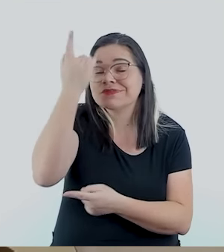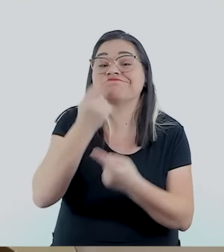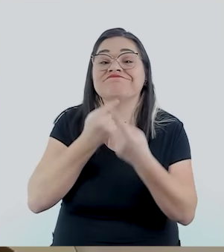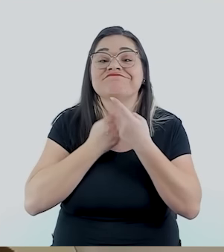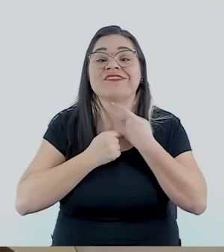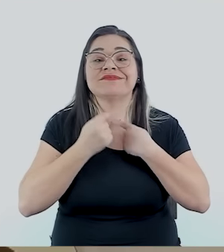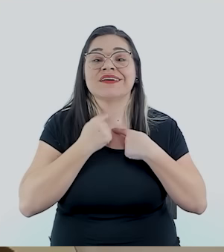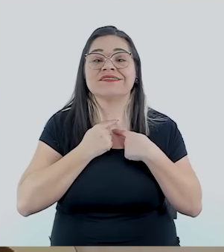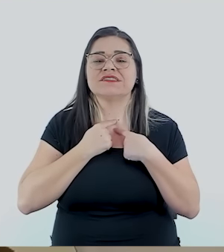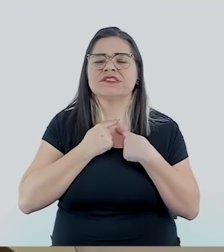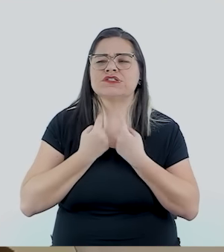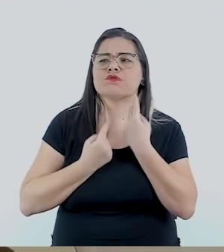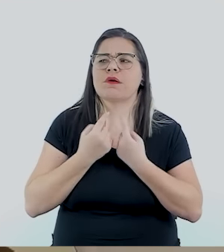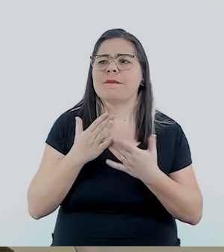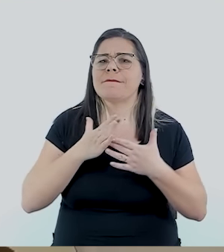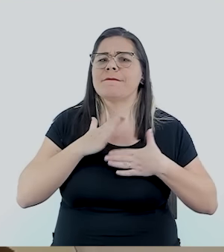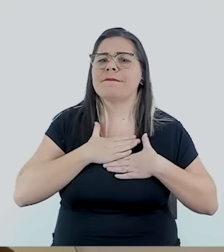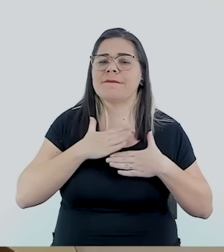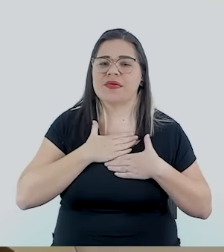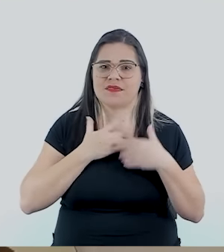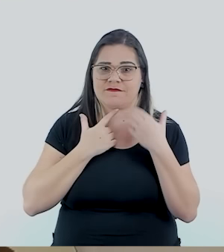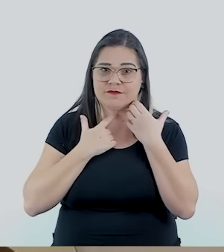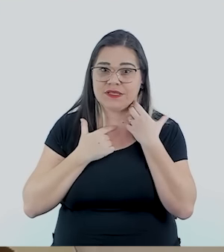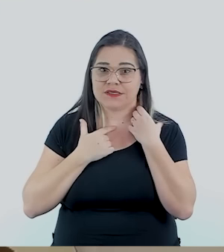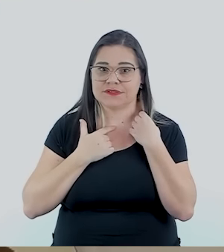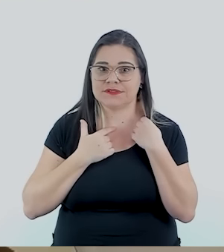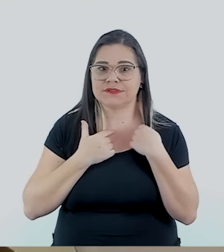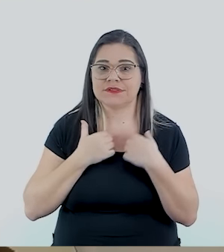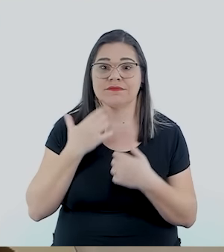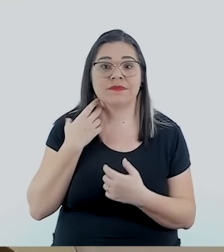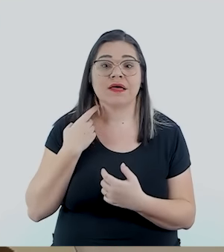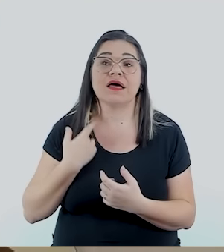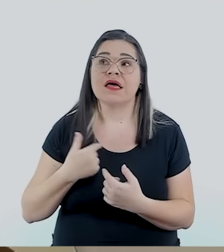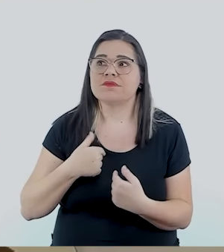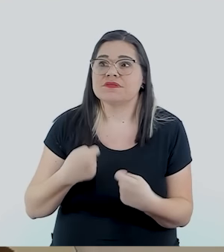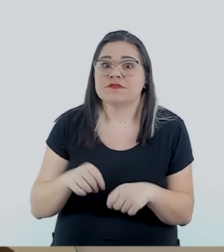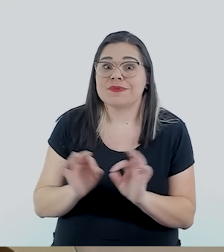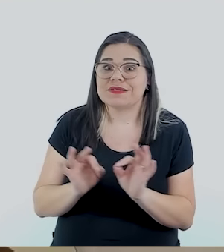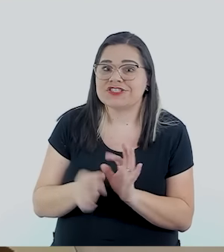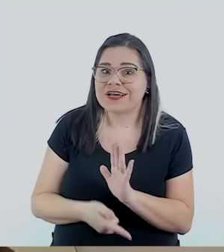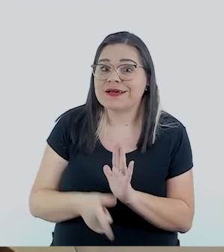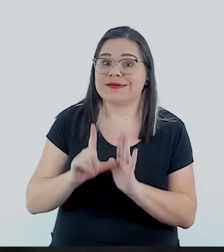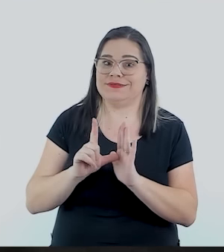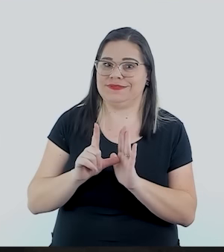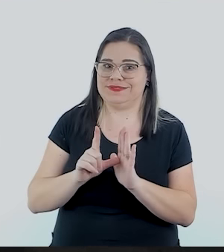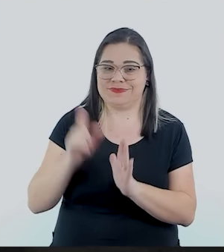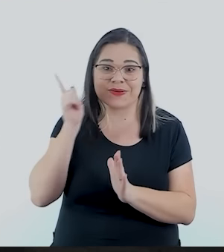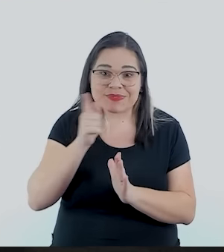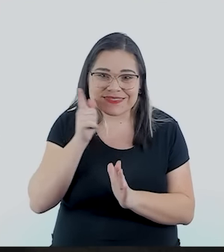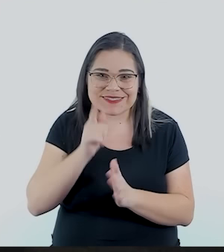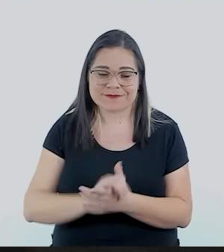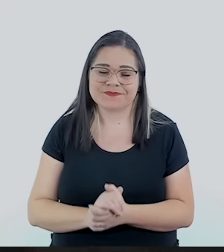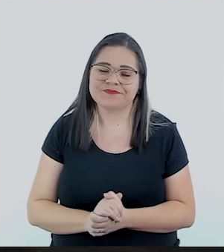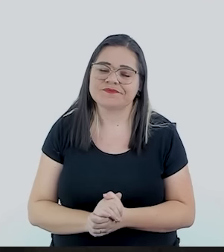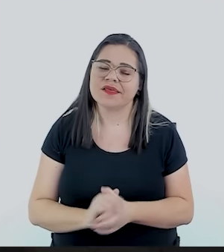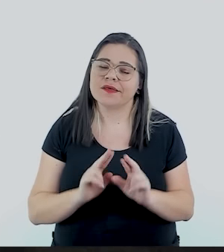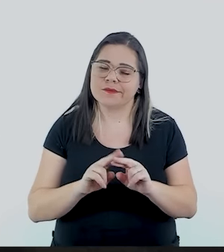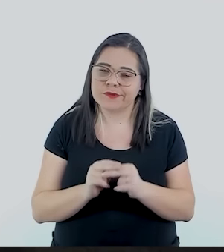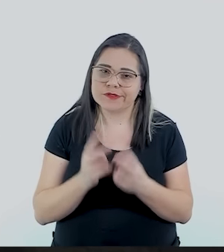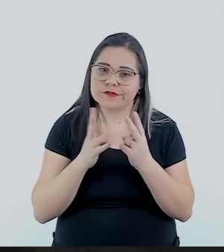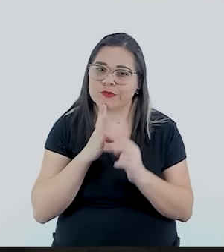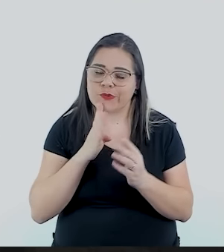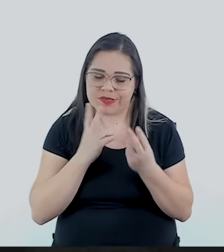desejo de quais são as minhas construções de segunda metade da vida Preciso planejar o quanto antes é por isso que o autoconhecimento é